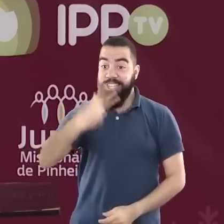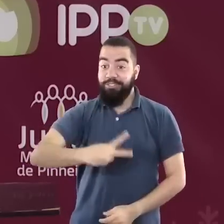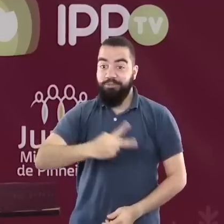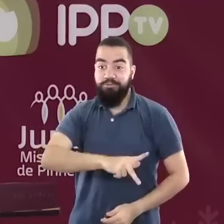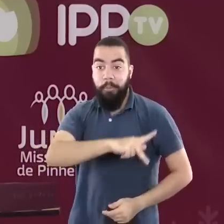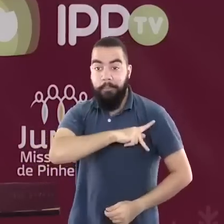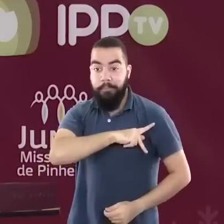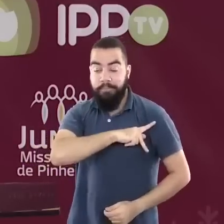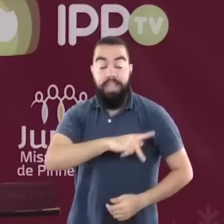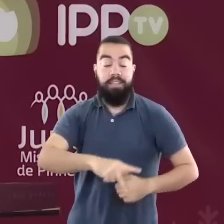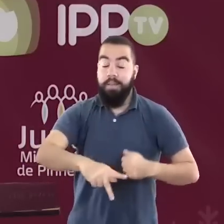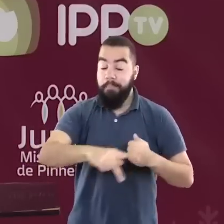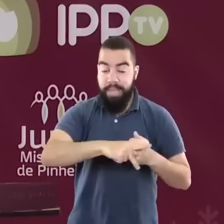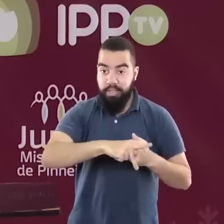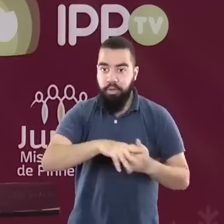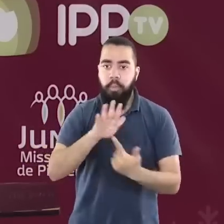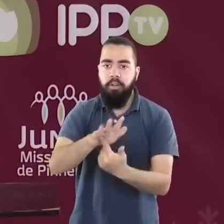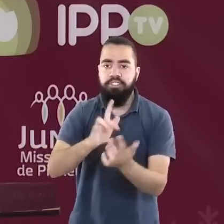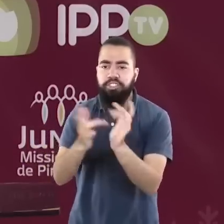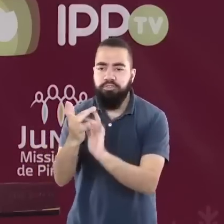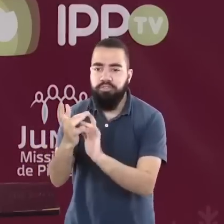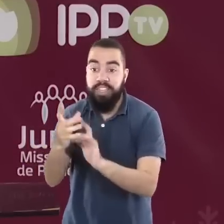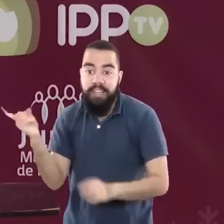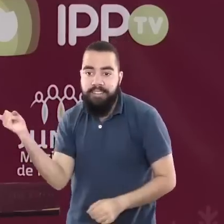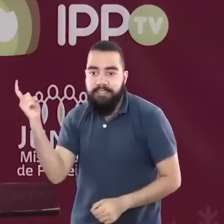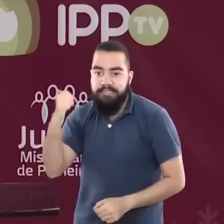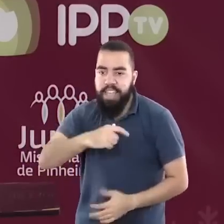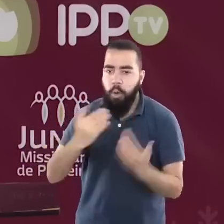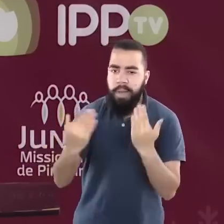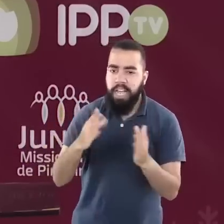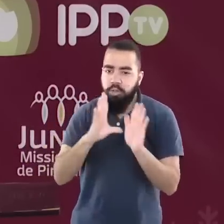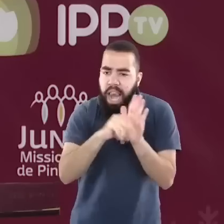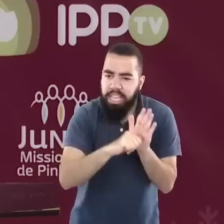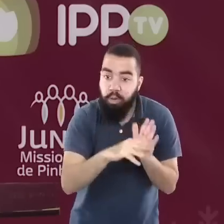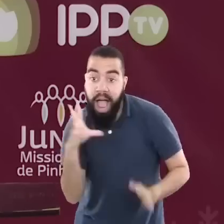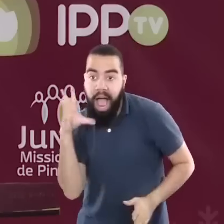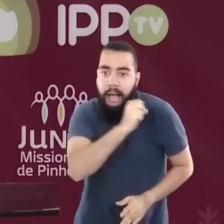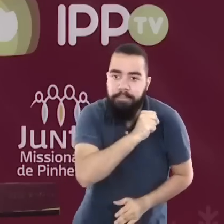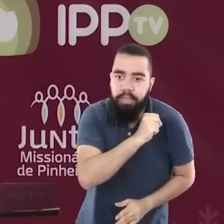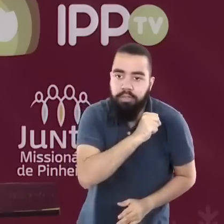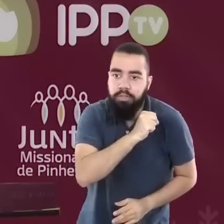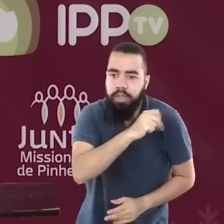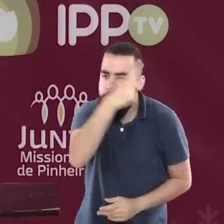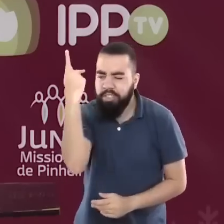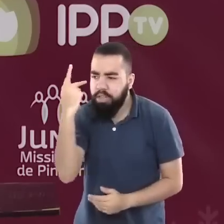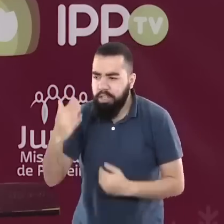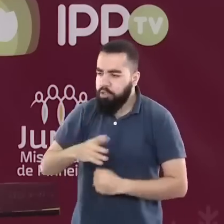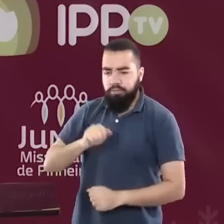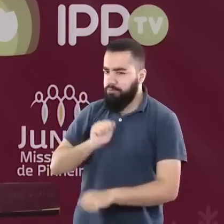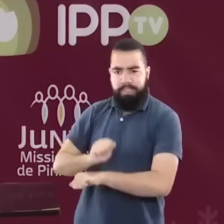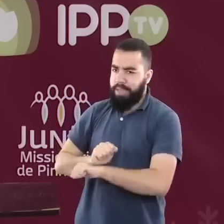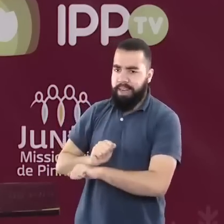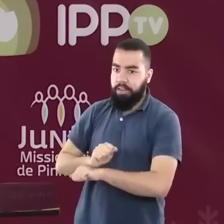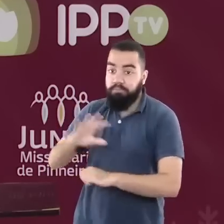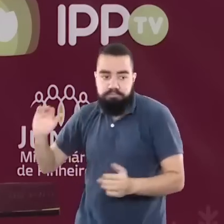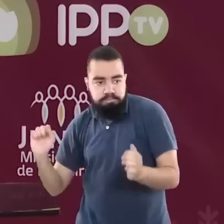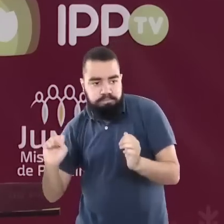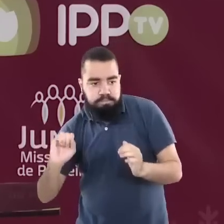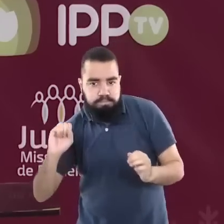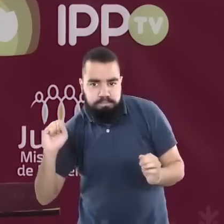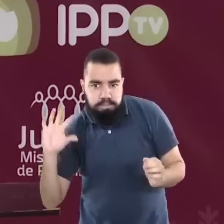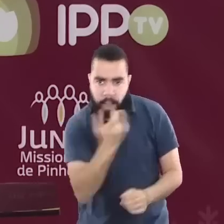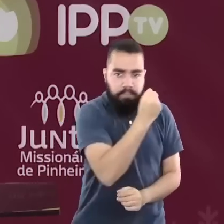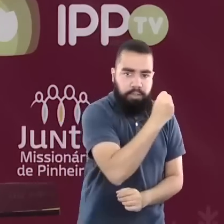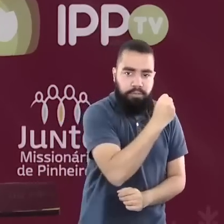aquele que virá como ladrão inesperadamente para fazer novas todas as